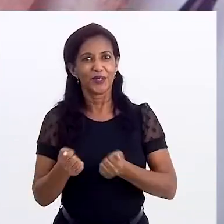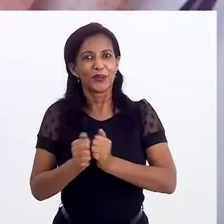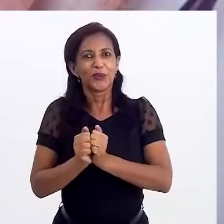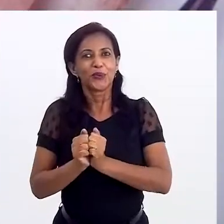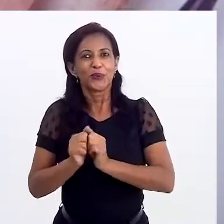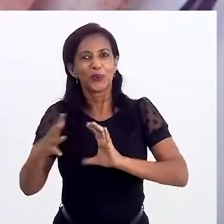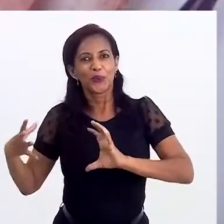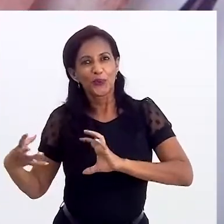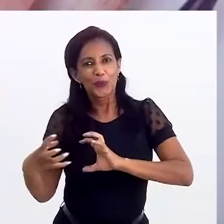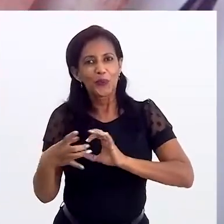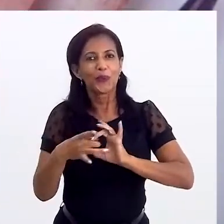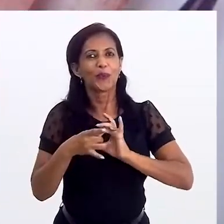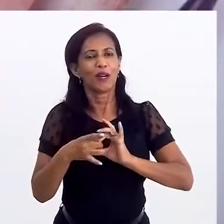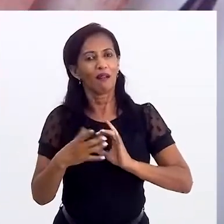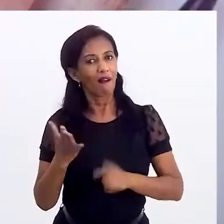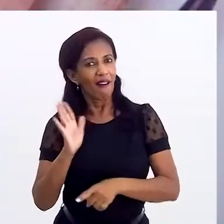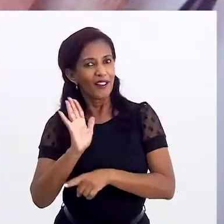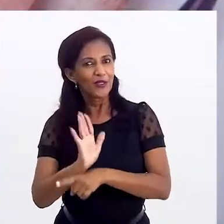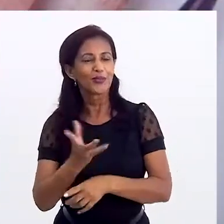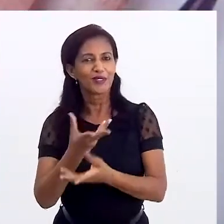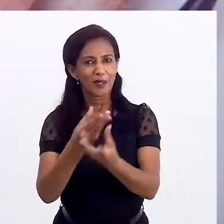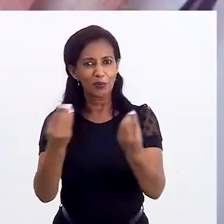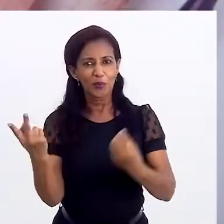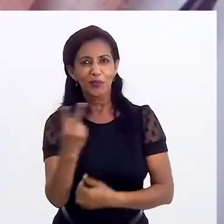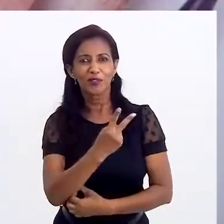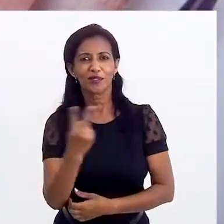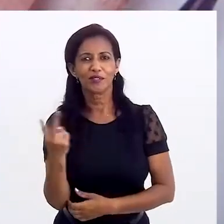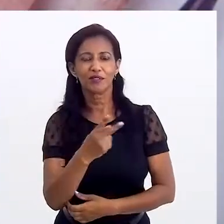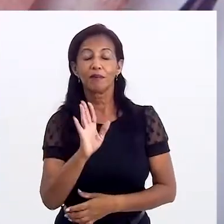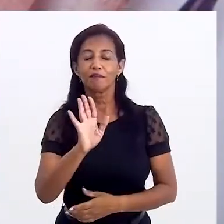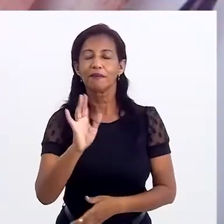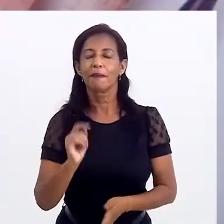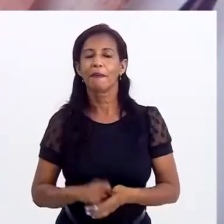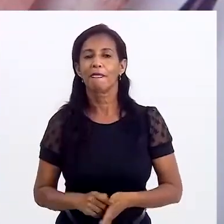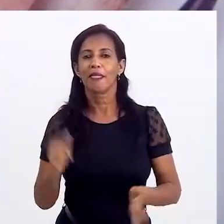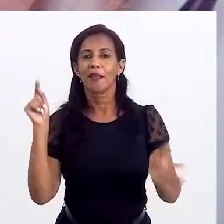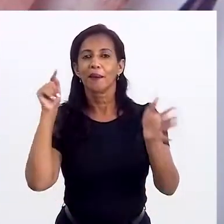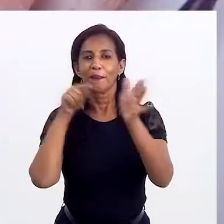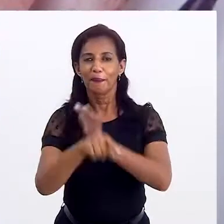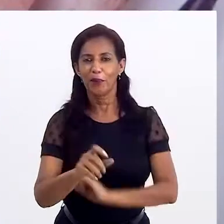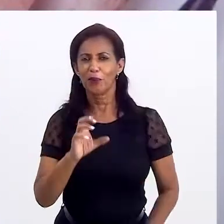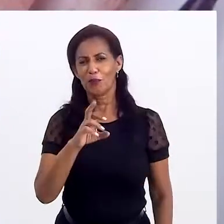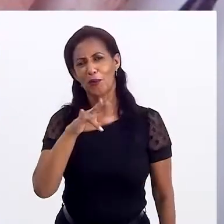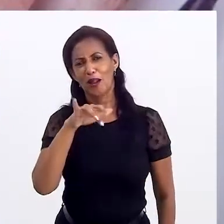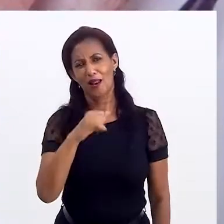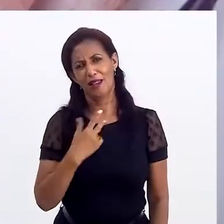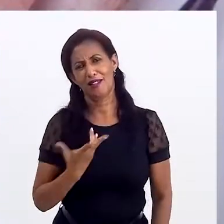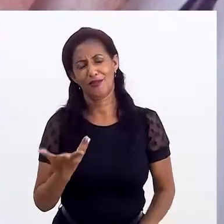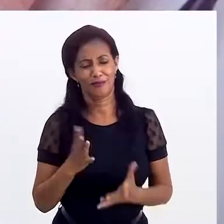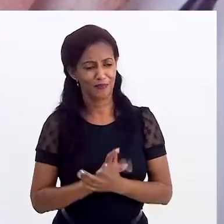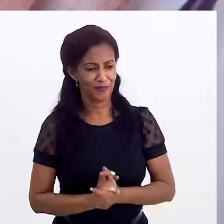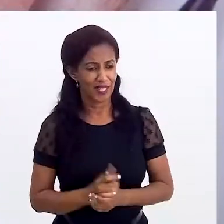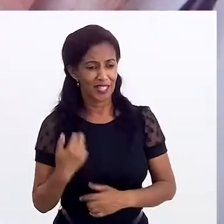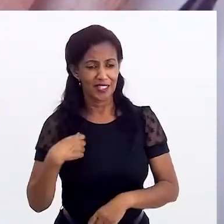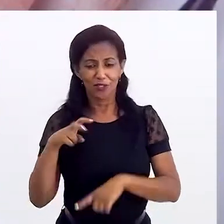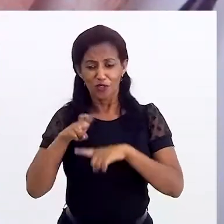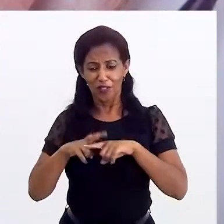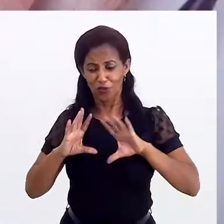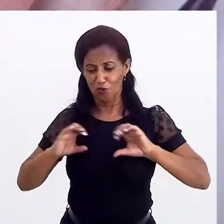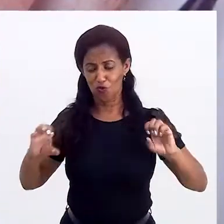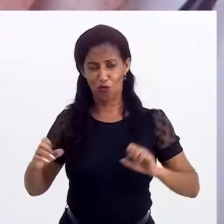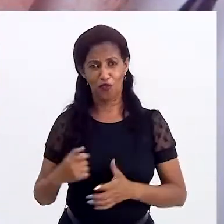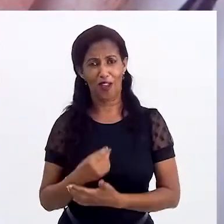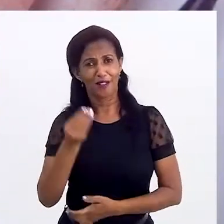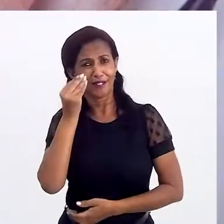outro traz outra. Isso deve ter ajudado bastante vocês. Mas eu queria fazer a pergunta para o Cleiton, eu não posso deixar essa pergunta. Se eu estivesse no sofá de casa assistindo a